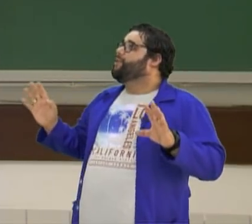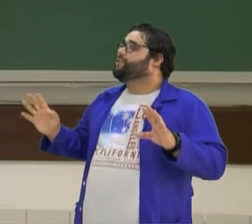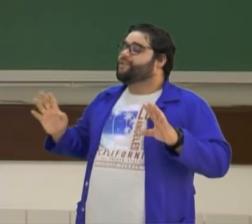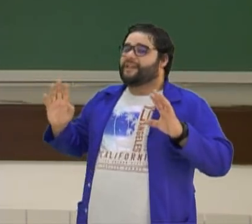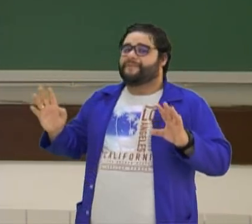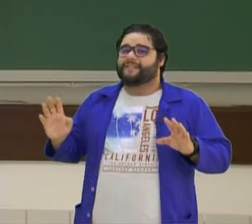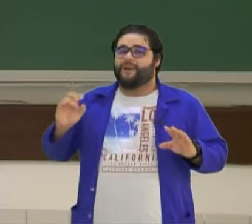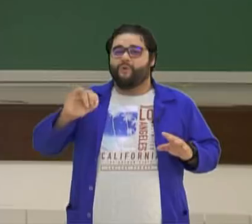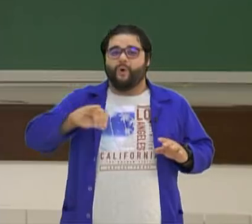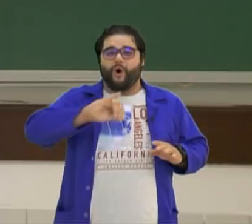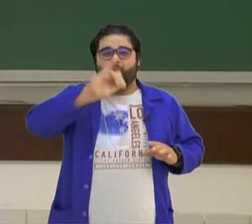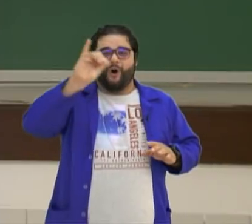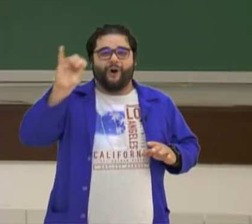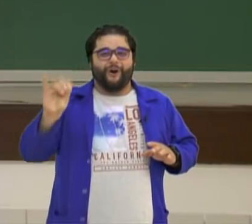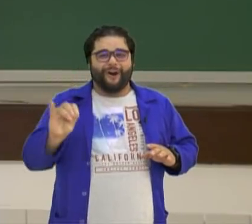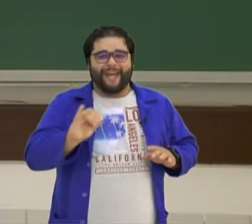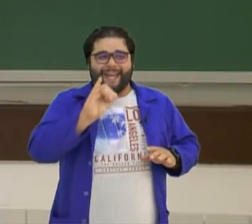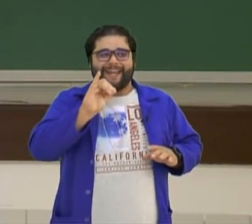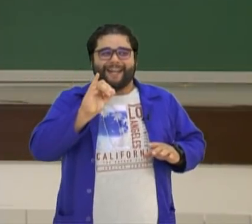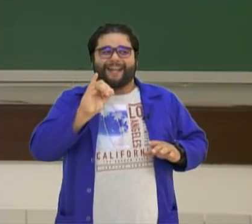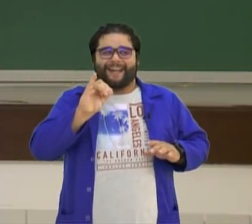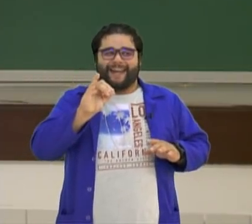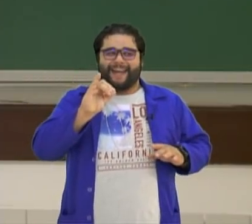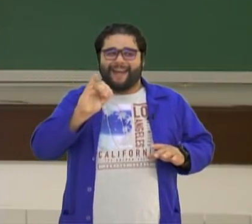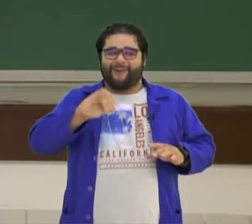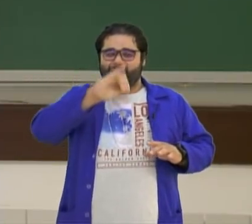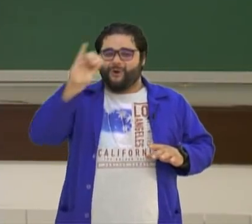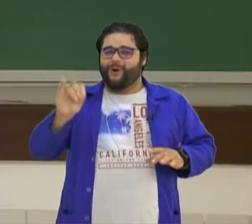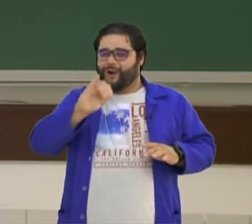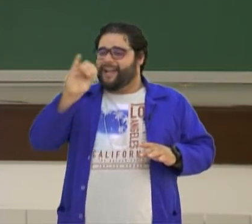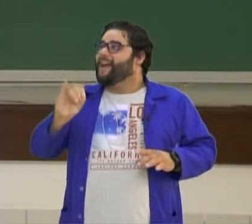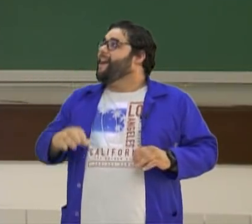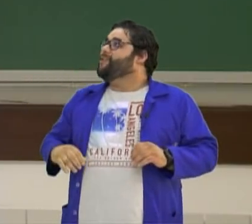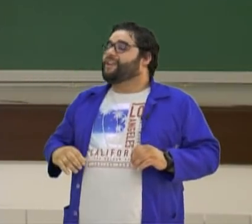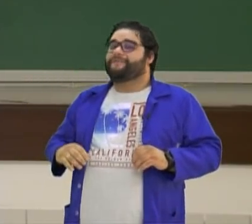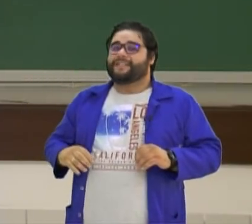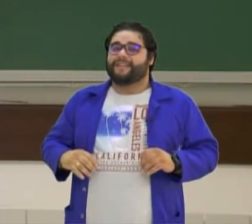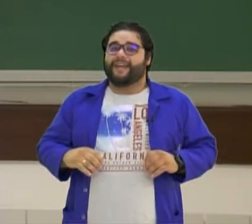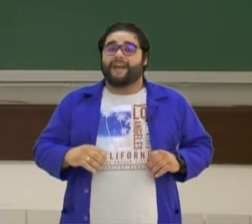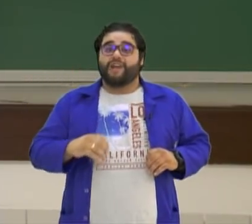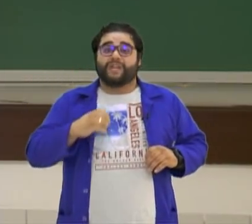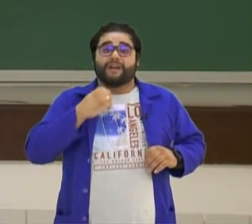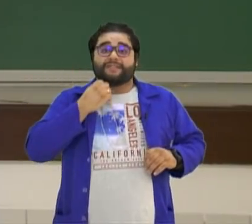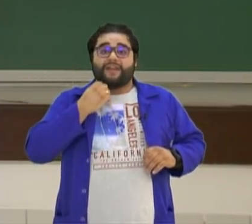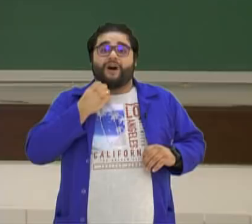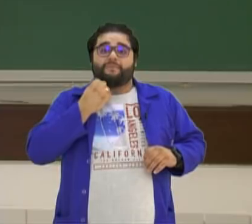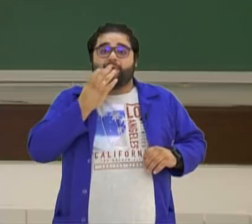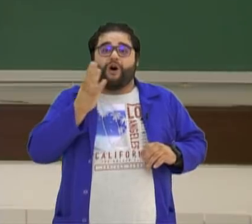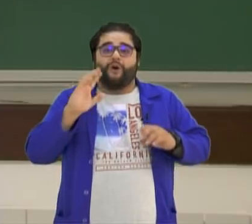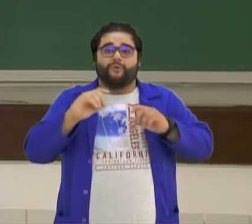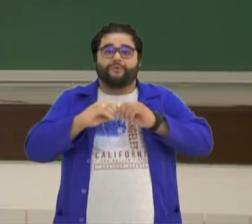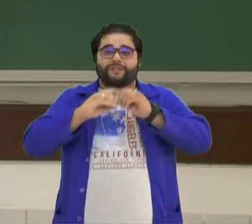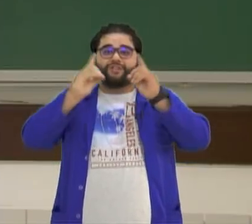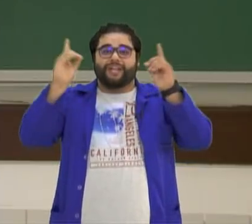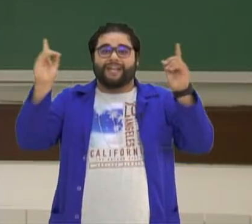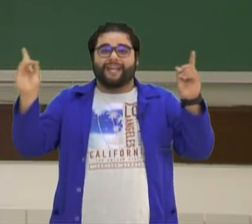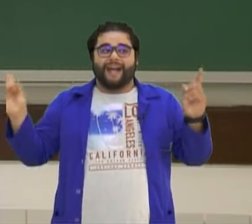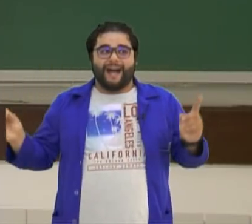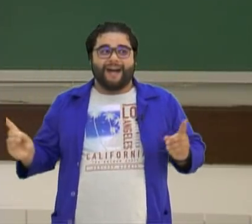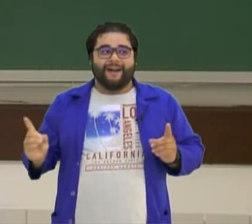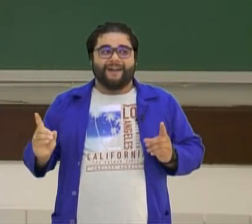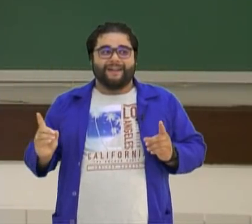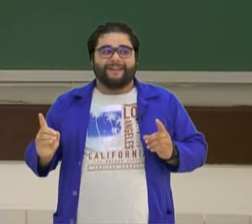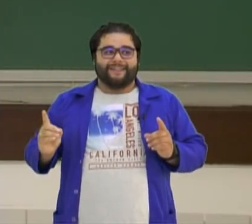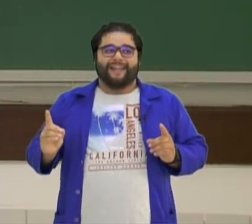bem, garoto. Eu sei fazer um oi, é, um oi. Eu sei fazer, acho que é assim, ó, bom